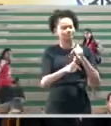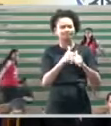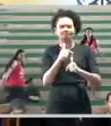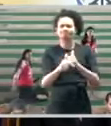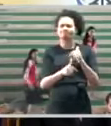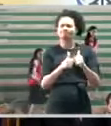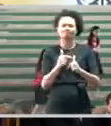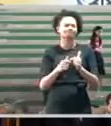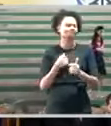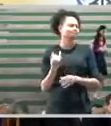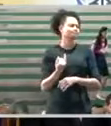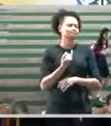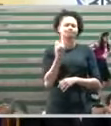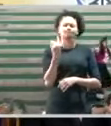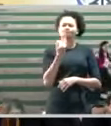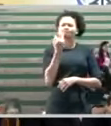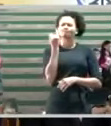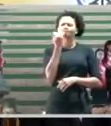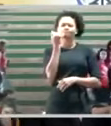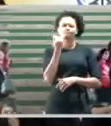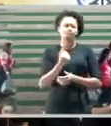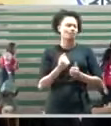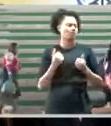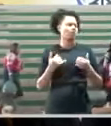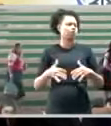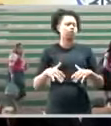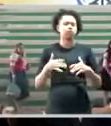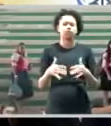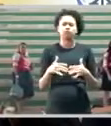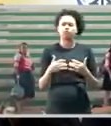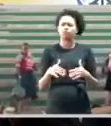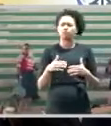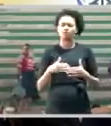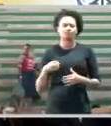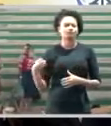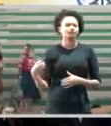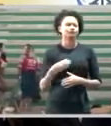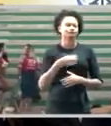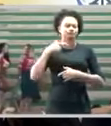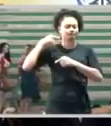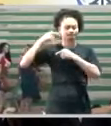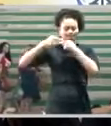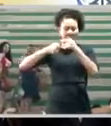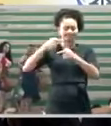tão contundente, tão responsável, tendo em vista que é a nova geração.